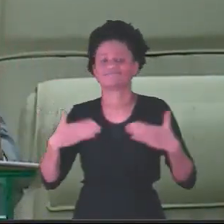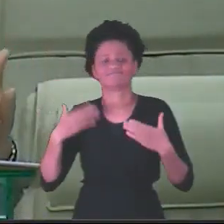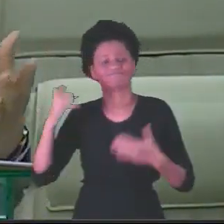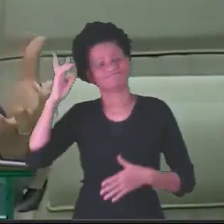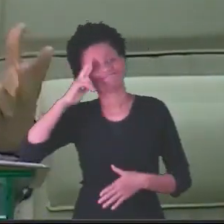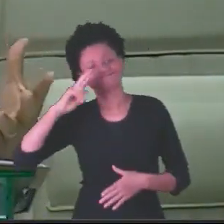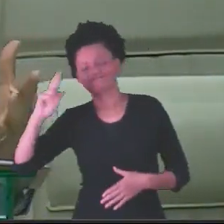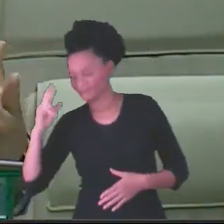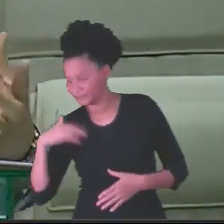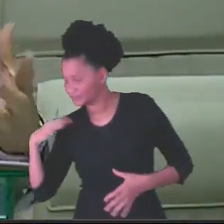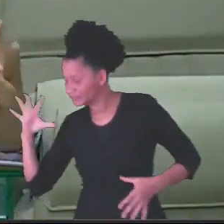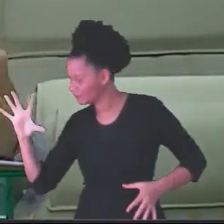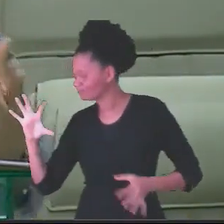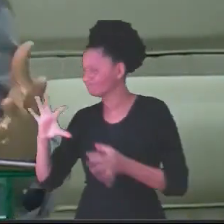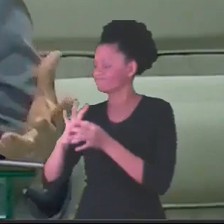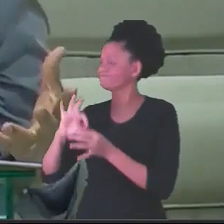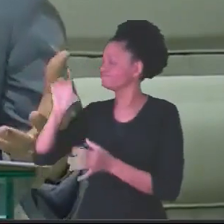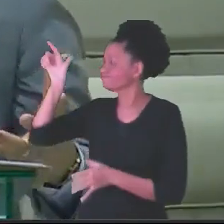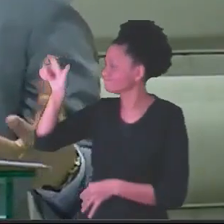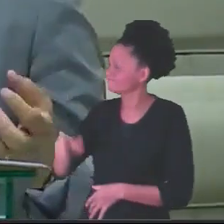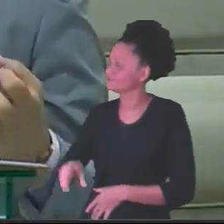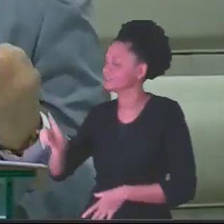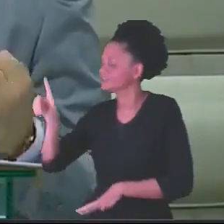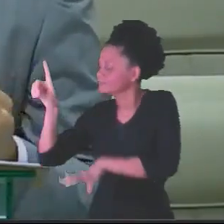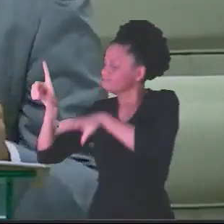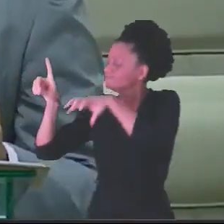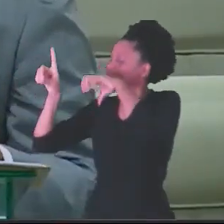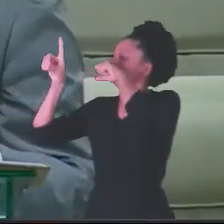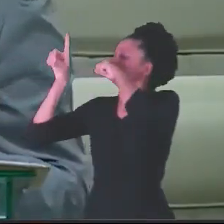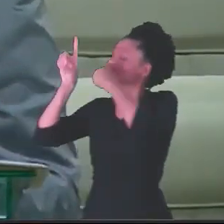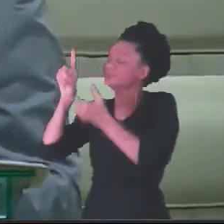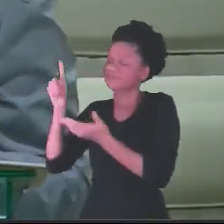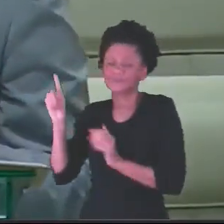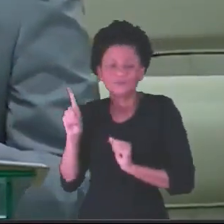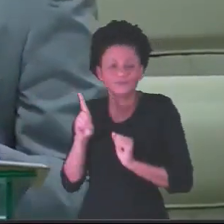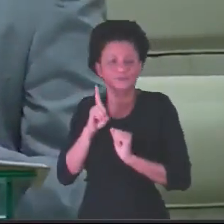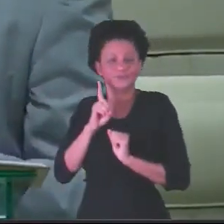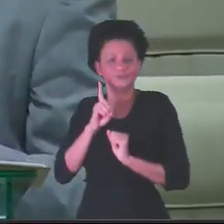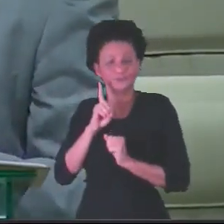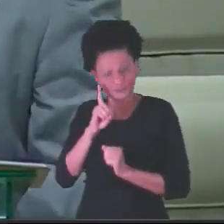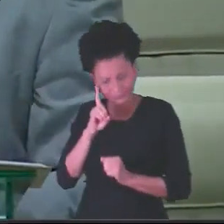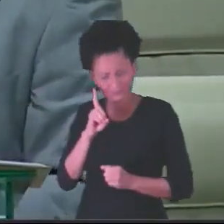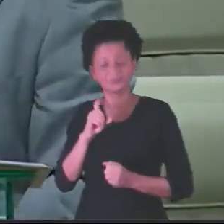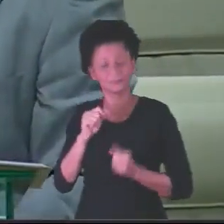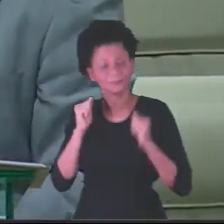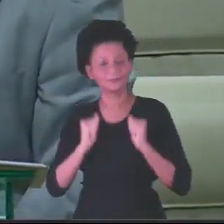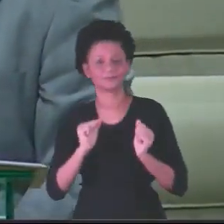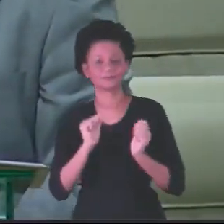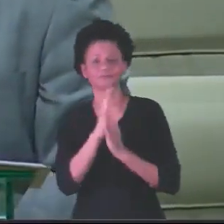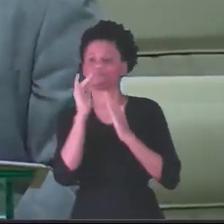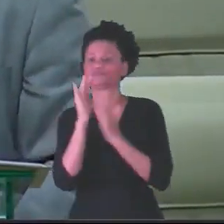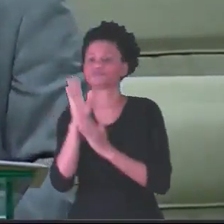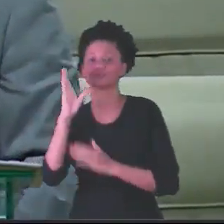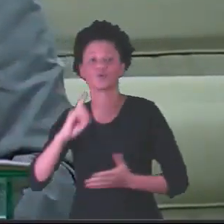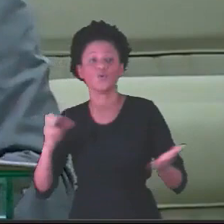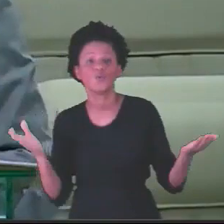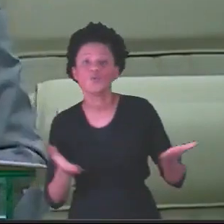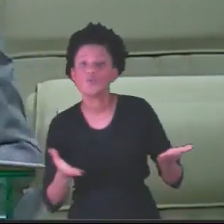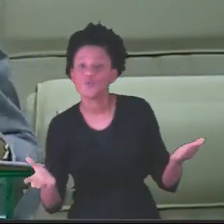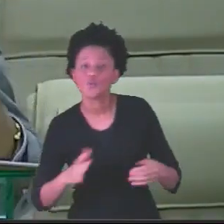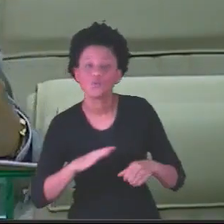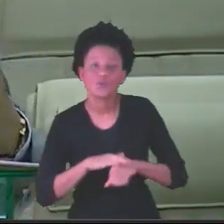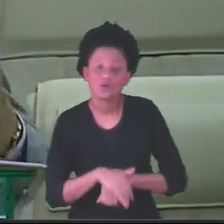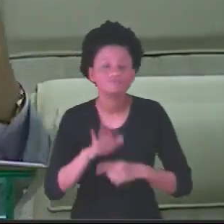estamos em sua presença sentimos o seu hálito a sua presença conosco e de poder louvar a deus que você nesta